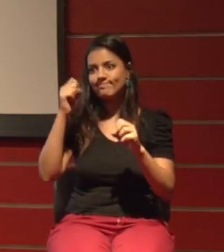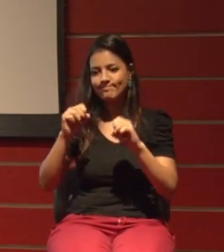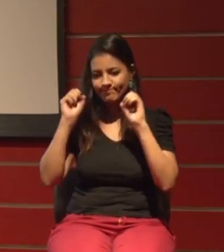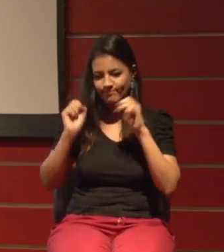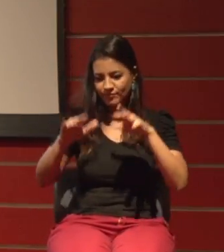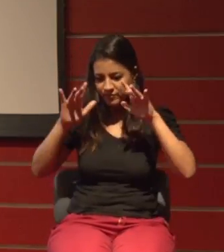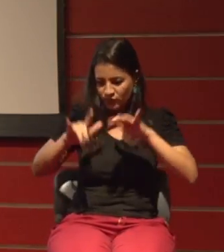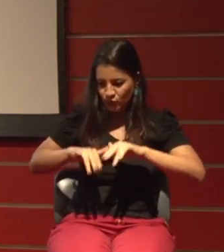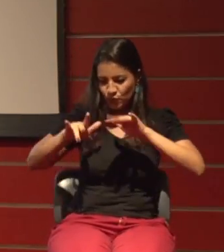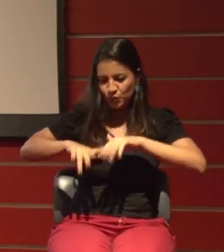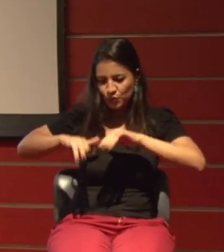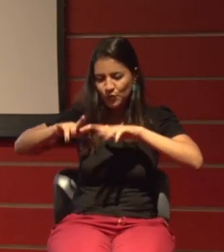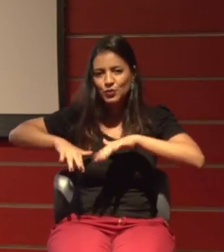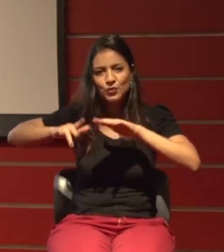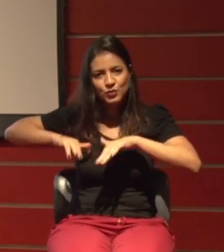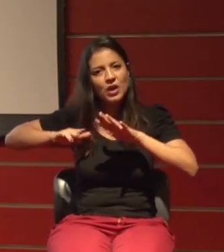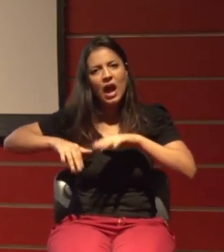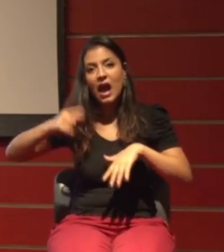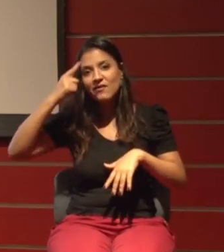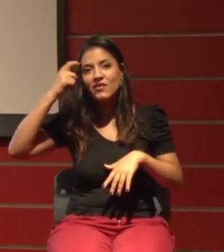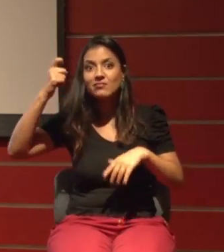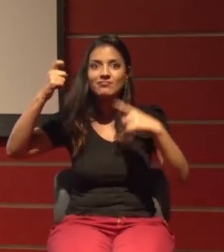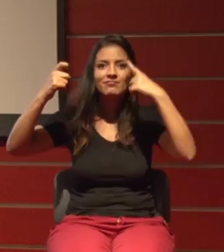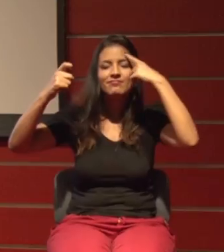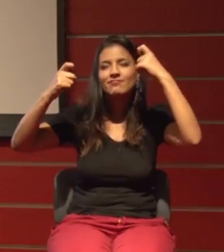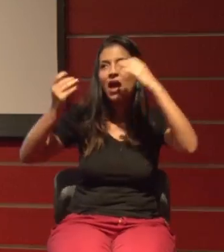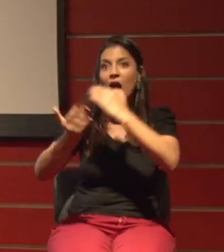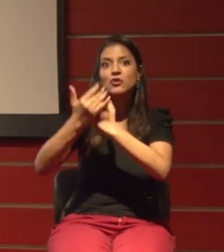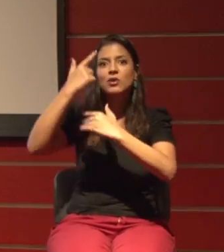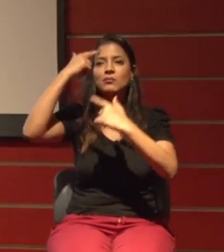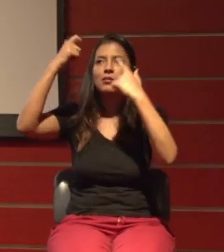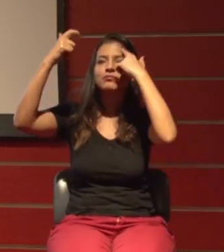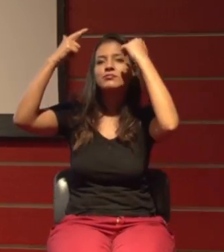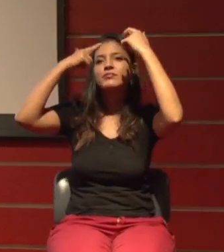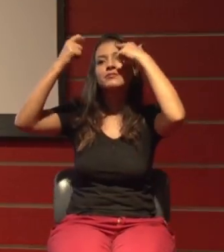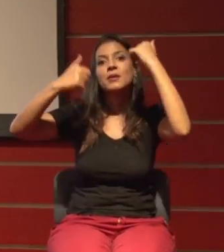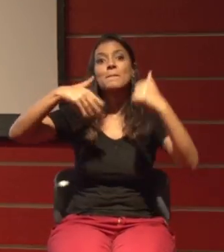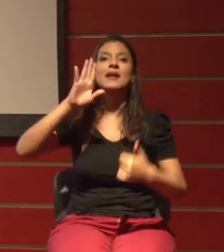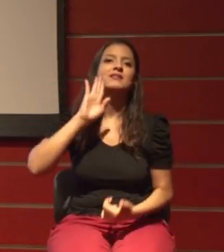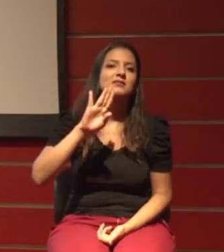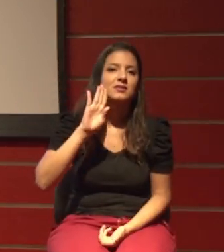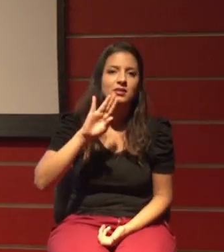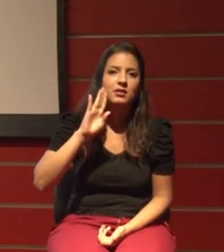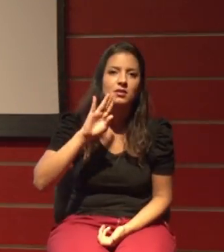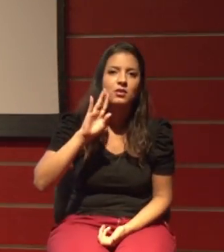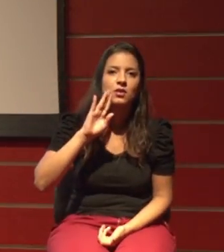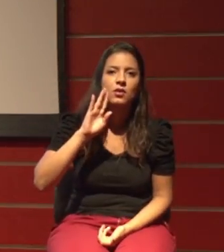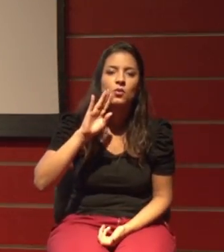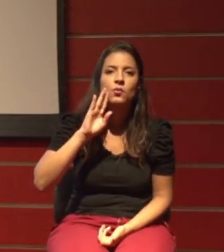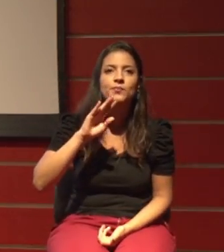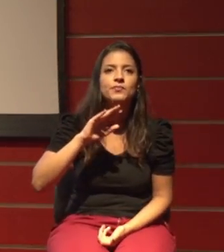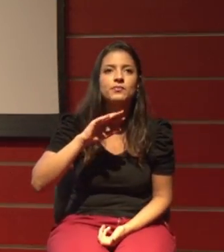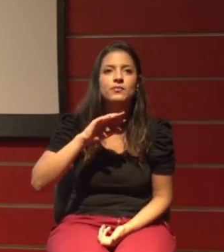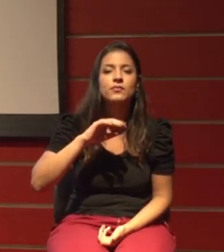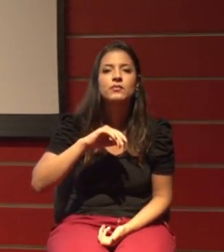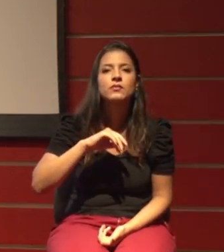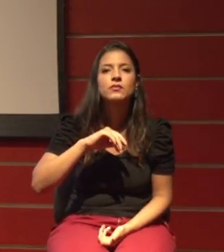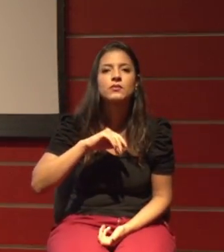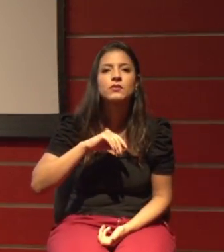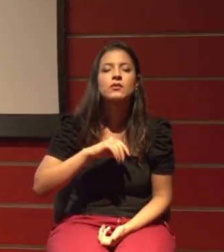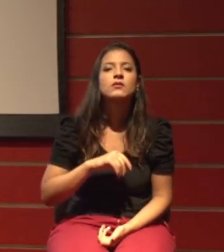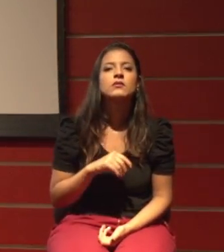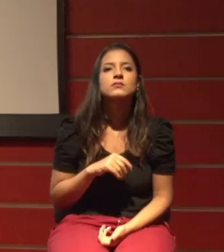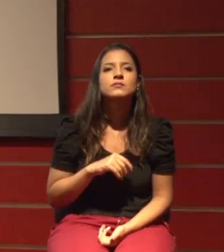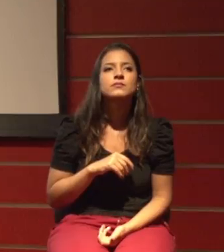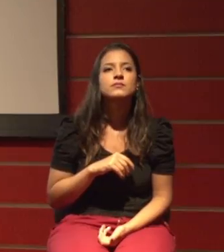joga ela ali que a partir daí você vai ter outras ideias mais legais também né Eh Apresente o conflito interno de uma